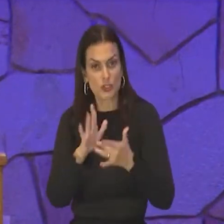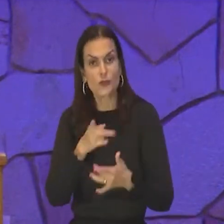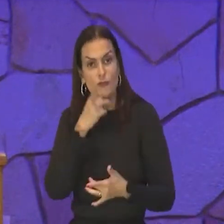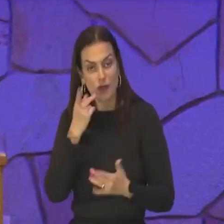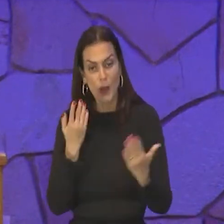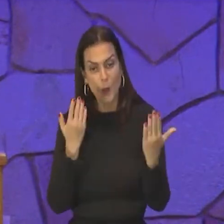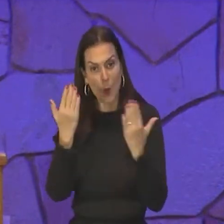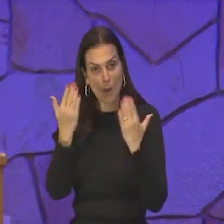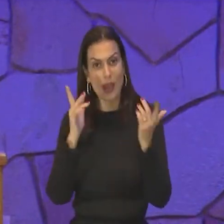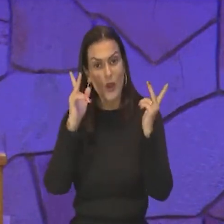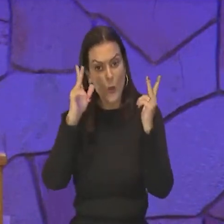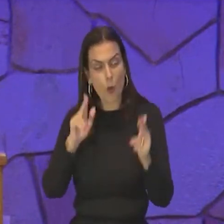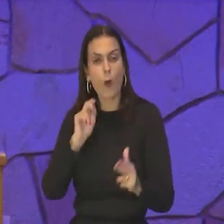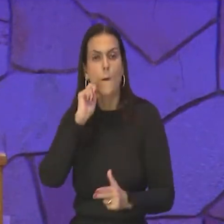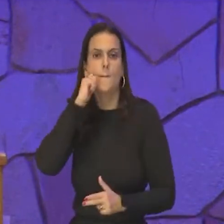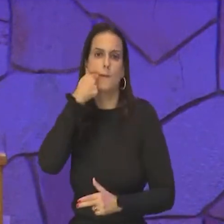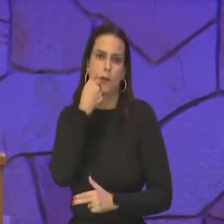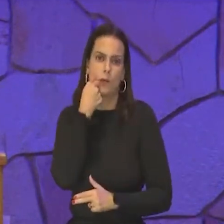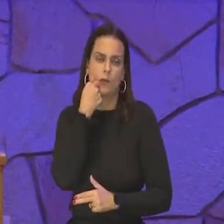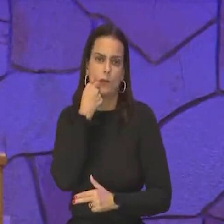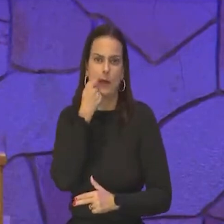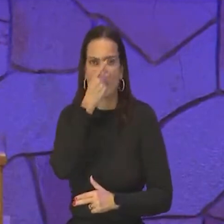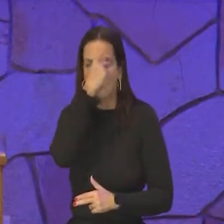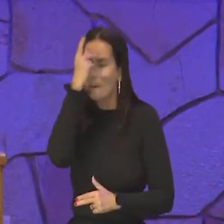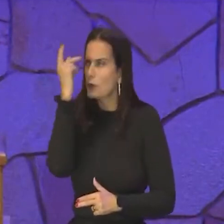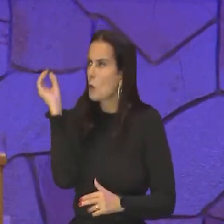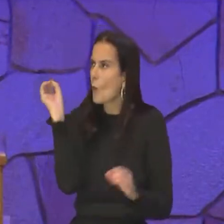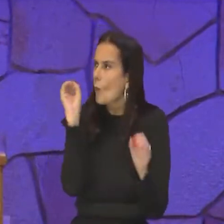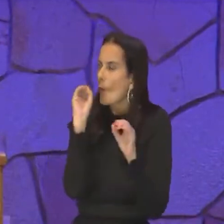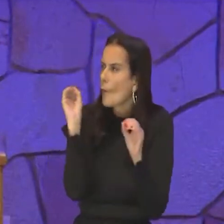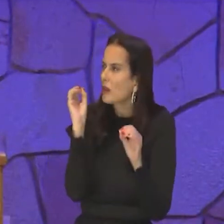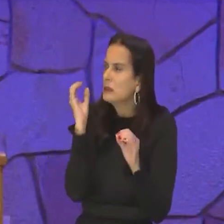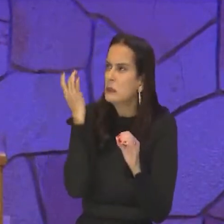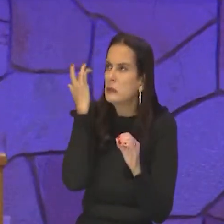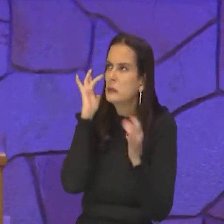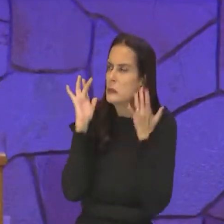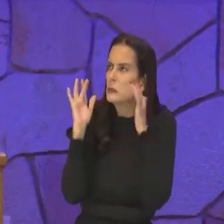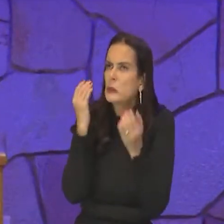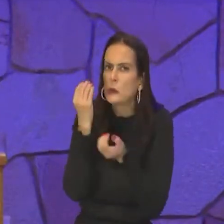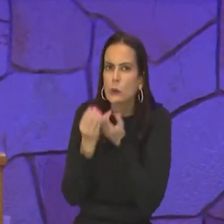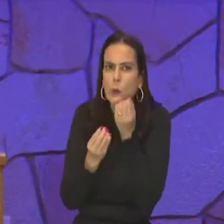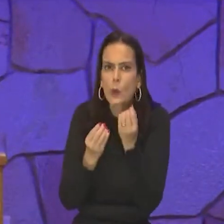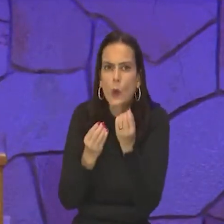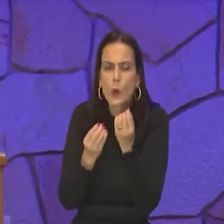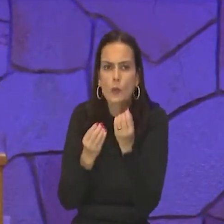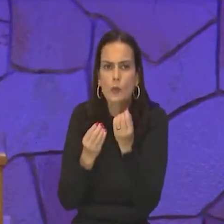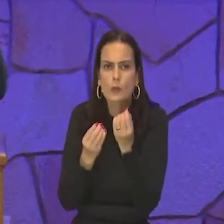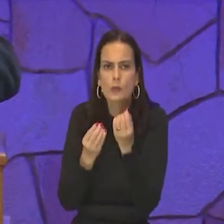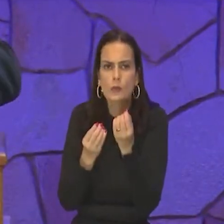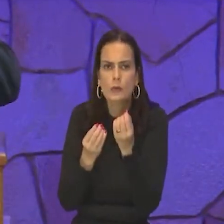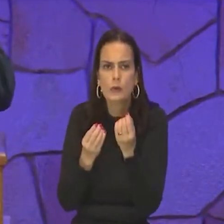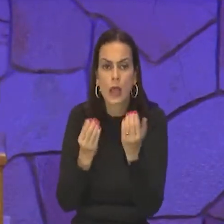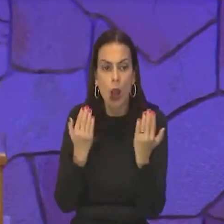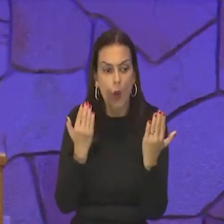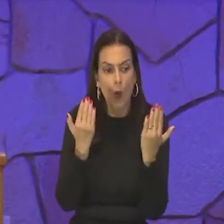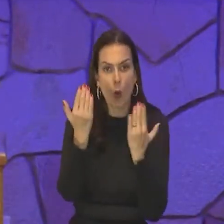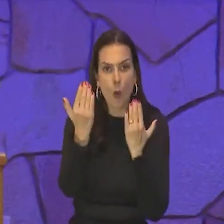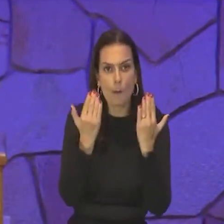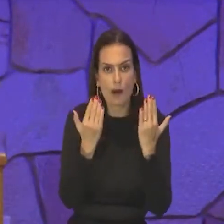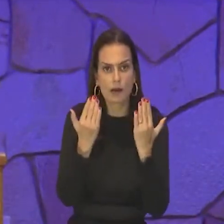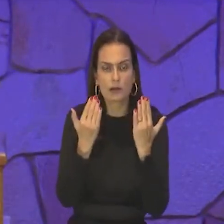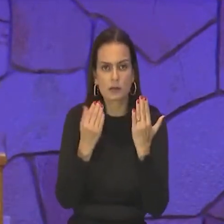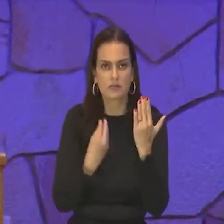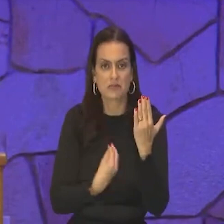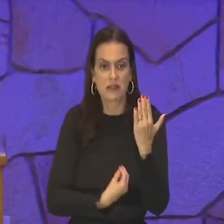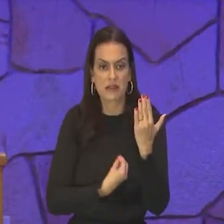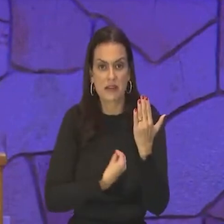ele se declara alimento, e as pessoas não estavam entendendo esta referência que ele faz a si mesmo, quando ele se coloca como pão, e as